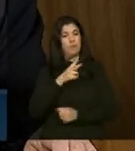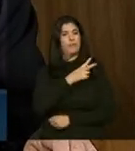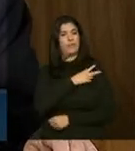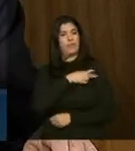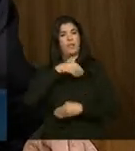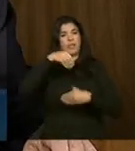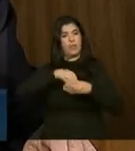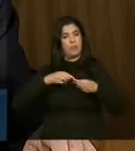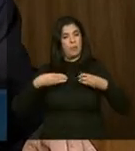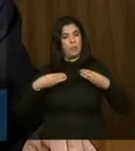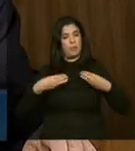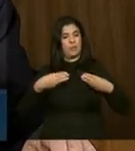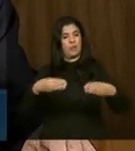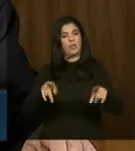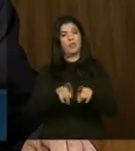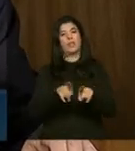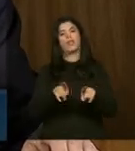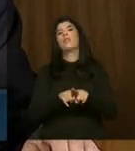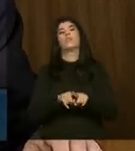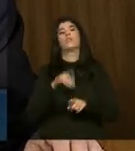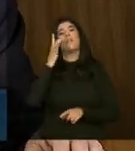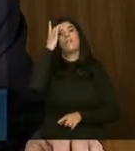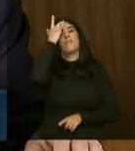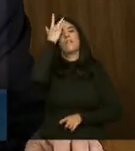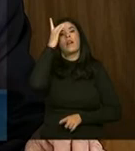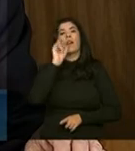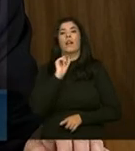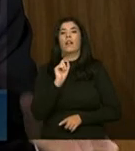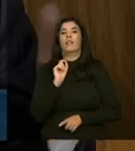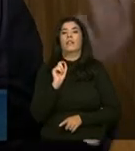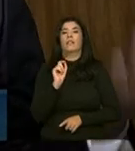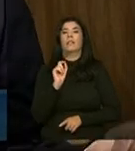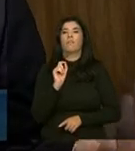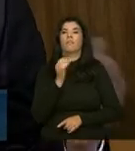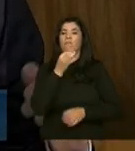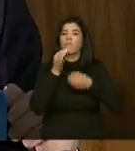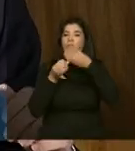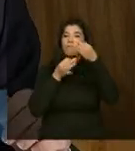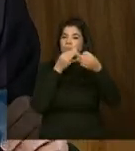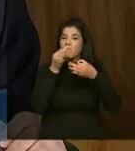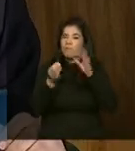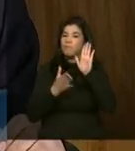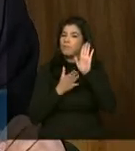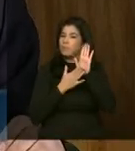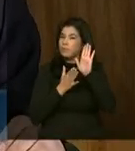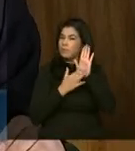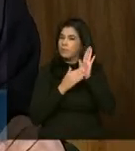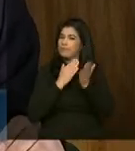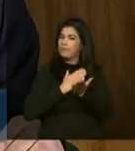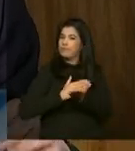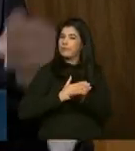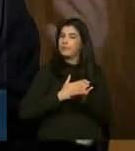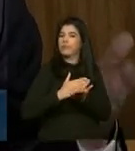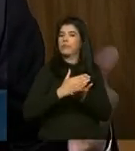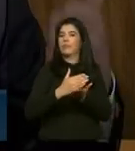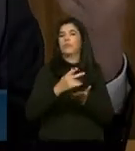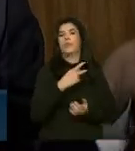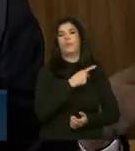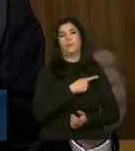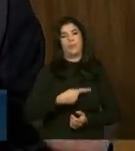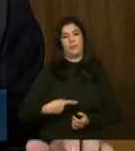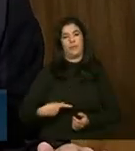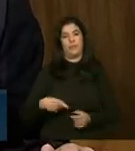e, nesse sentido, também facilita enormemente essa proposta, iniciativa da